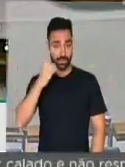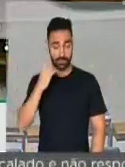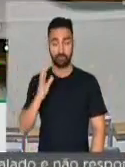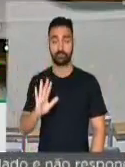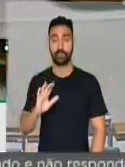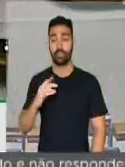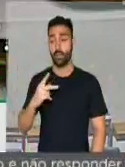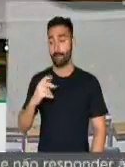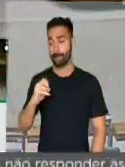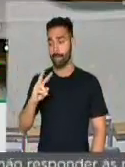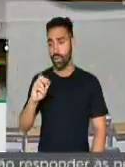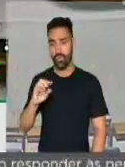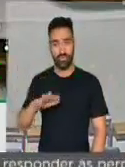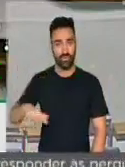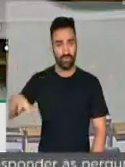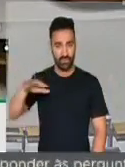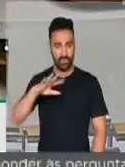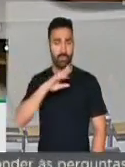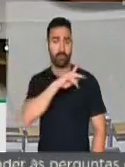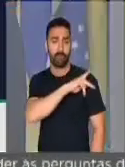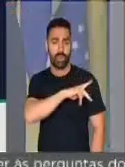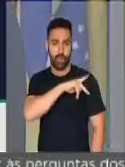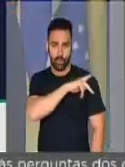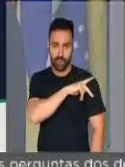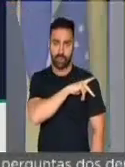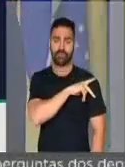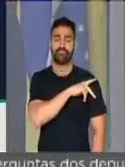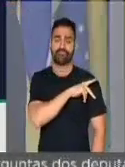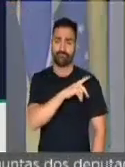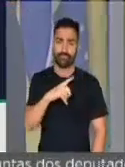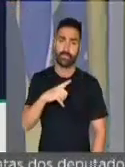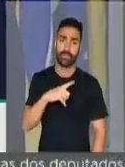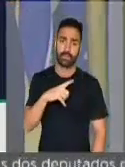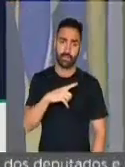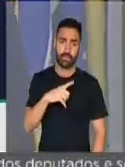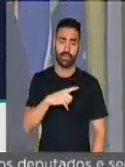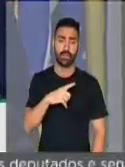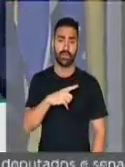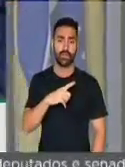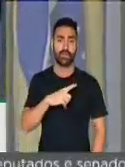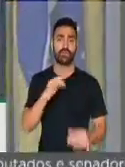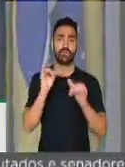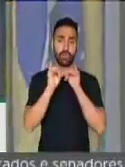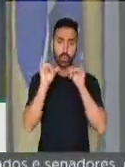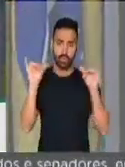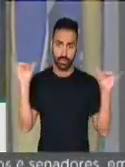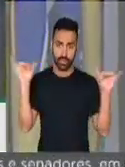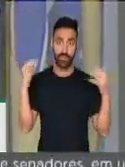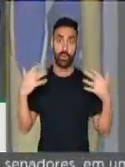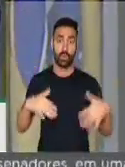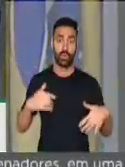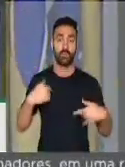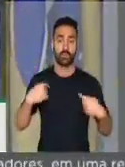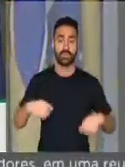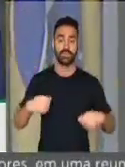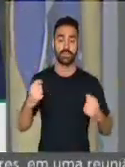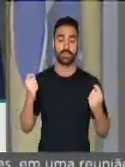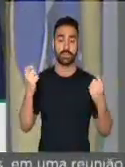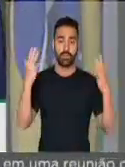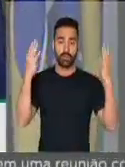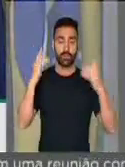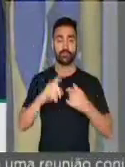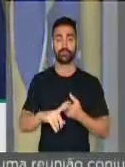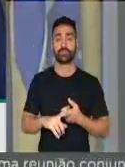Piauí, finalmente, teve uma grande notícia e tem o que comemorar.